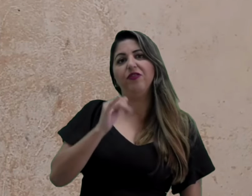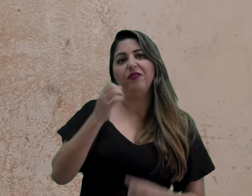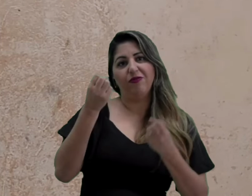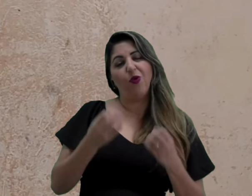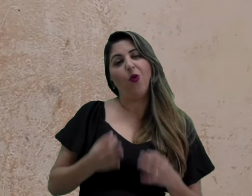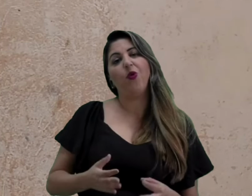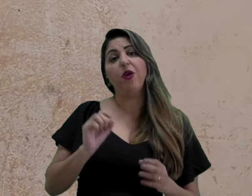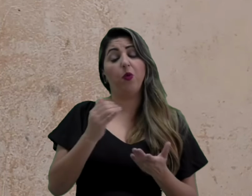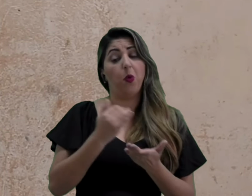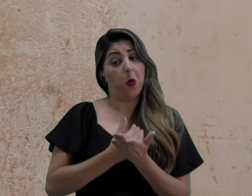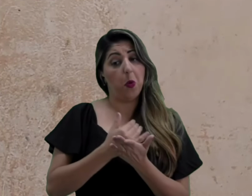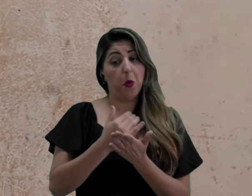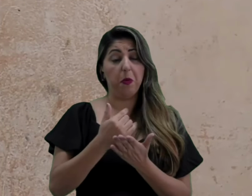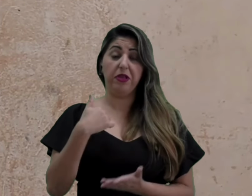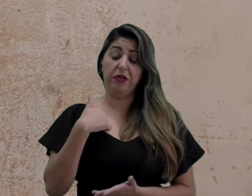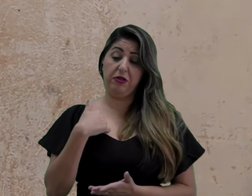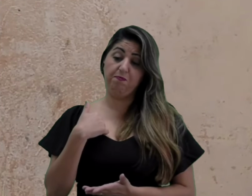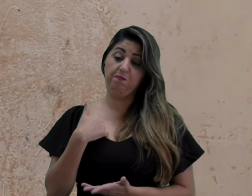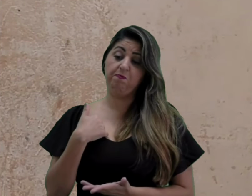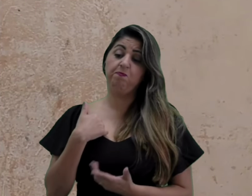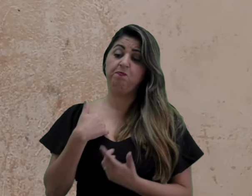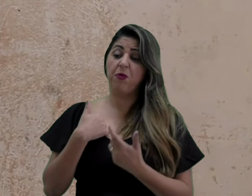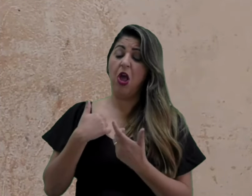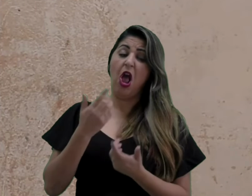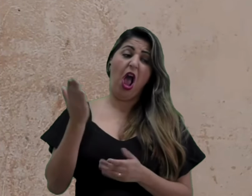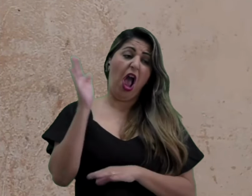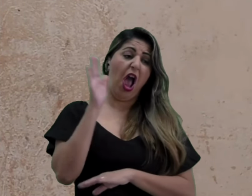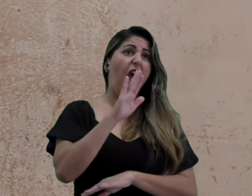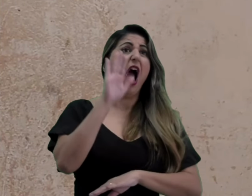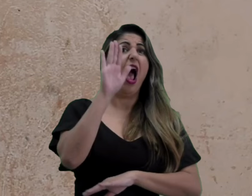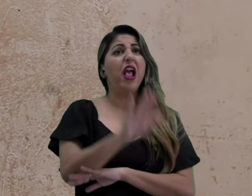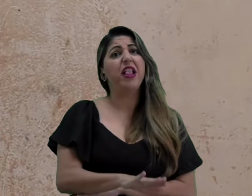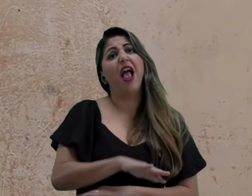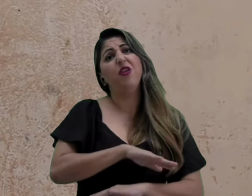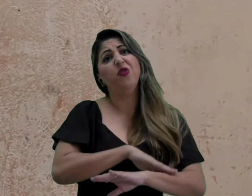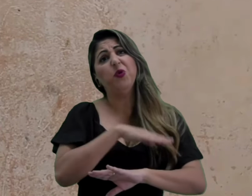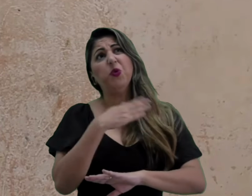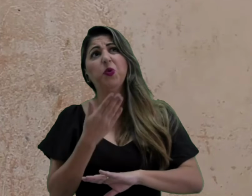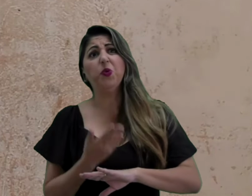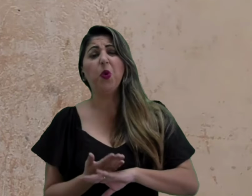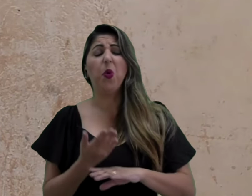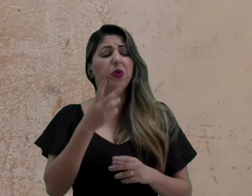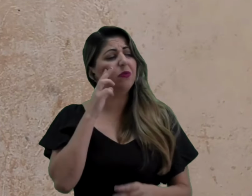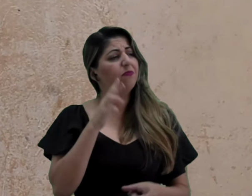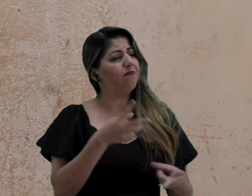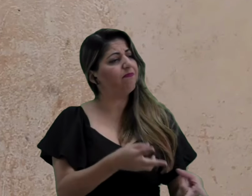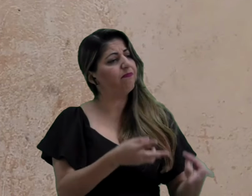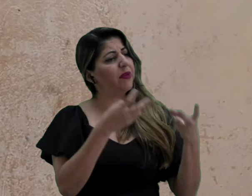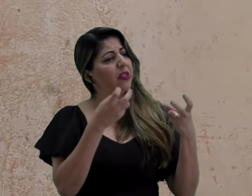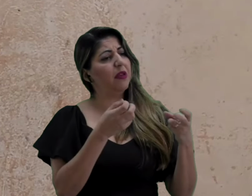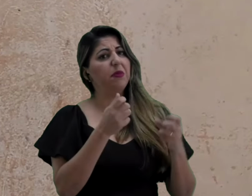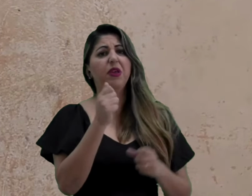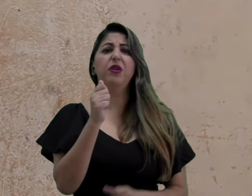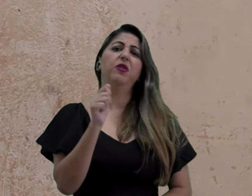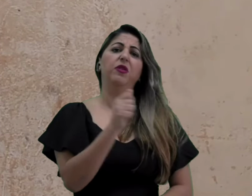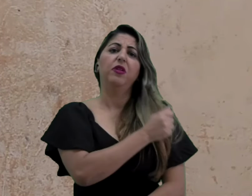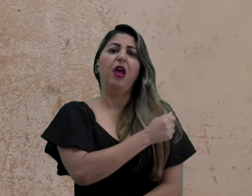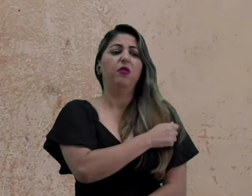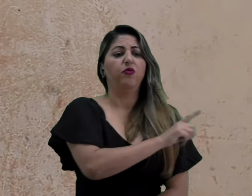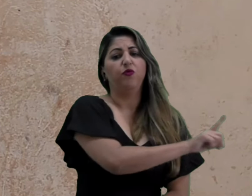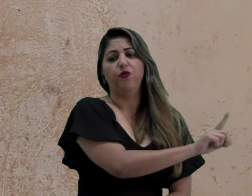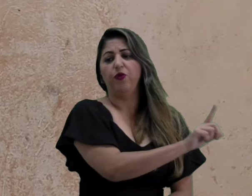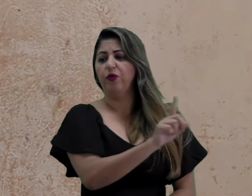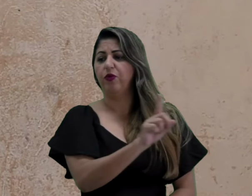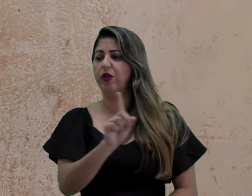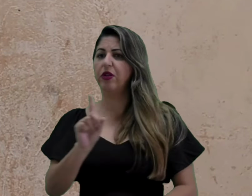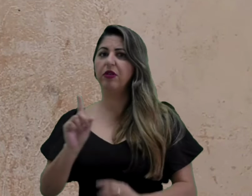surra. No começo, eu ficava lá na pedra a tarde todinha quando eu vi os alunos voltando pra casa. Eu acompanhava eles.